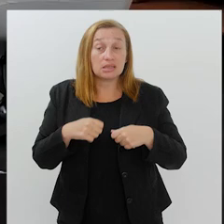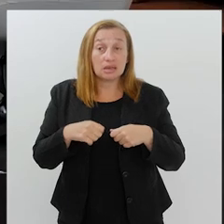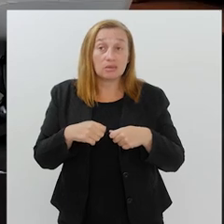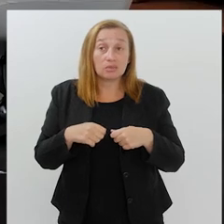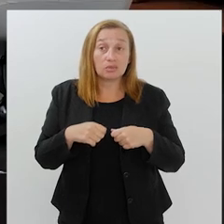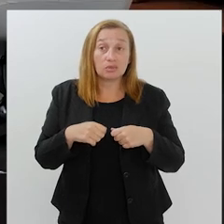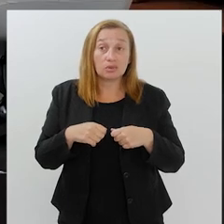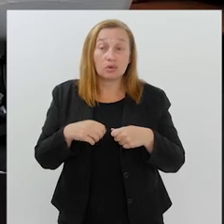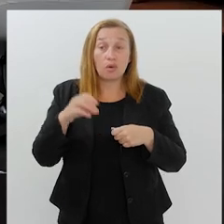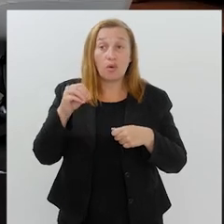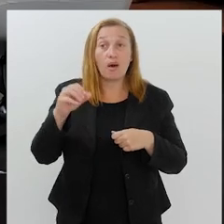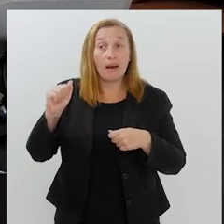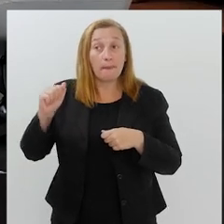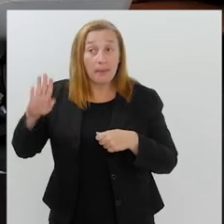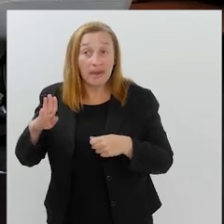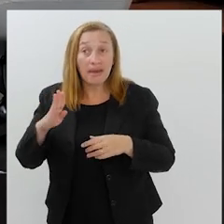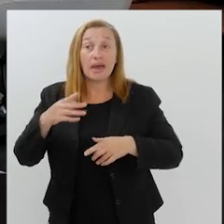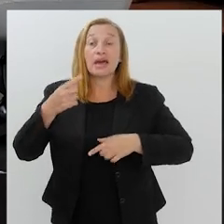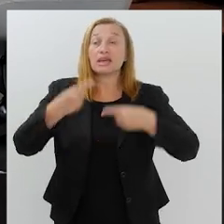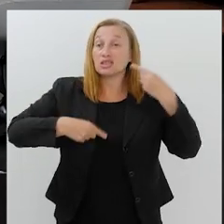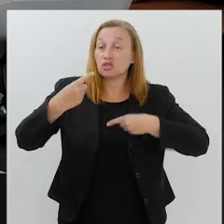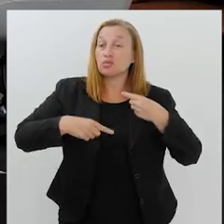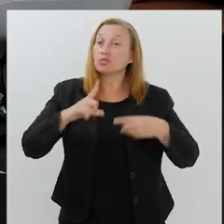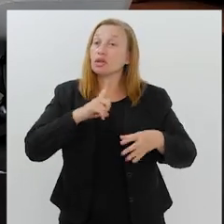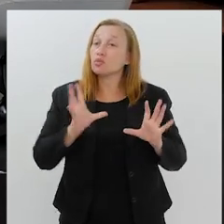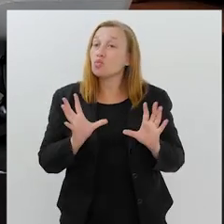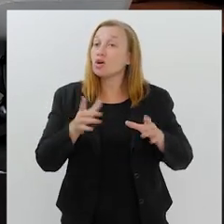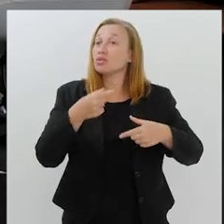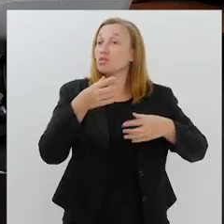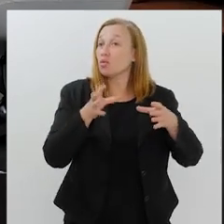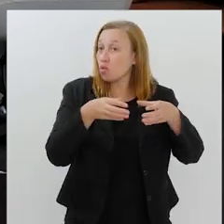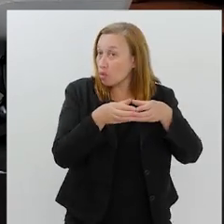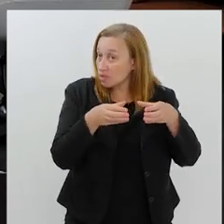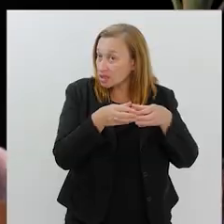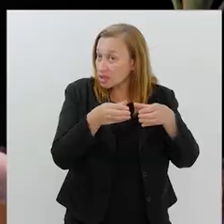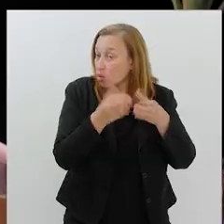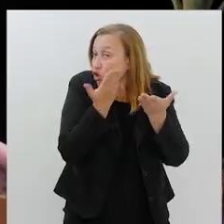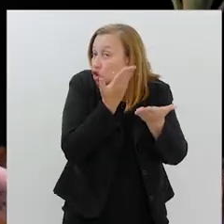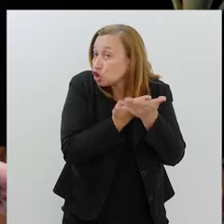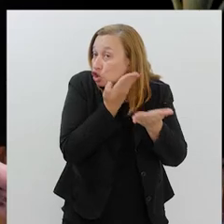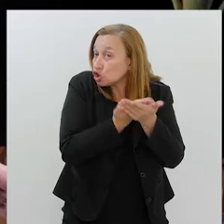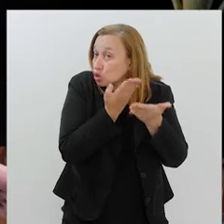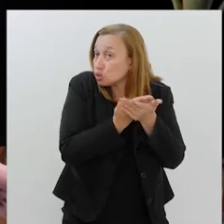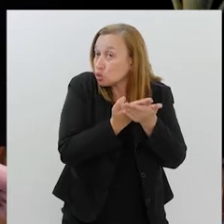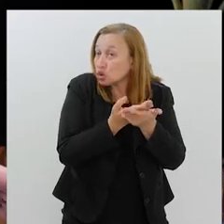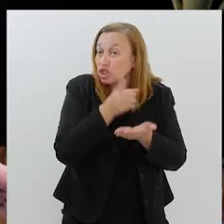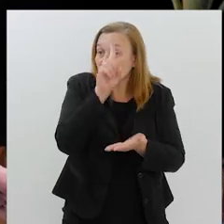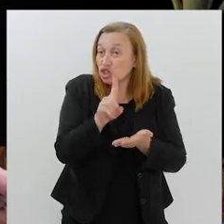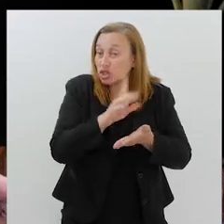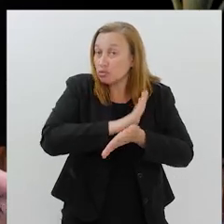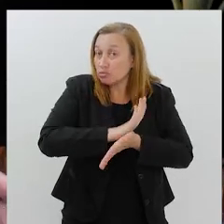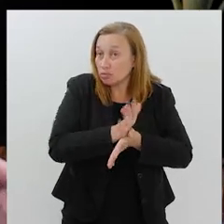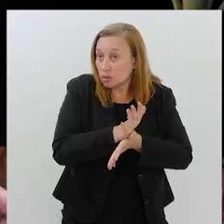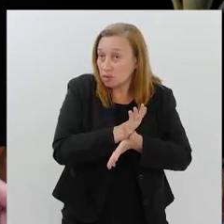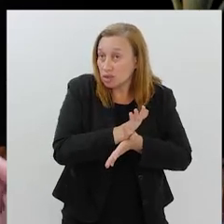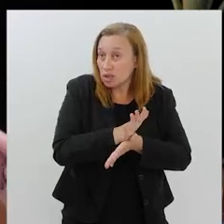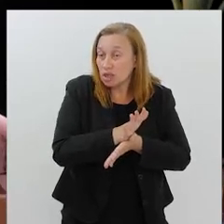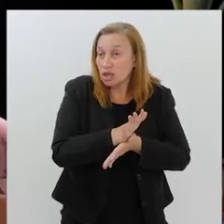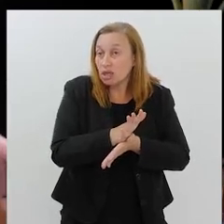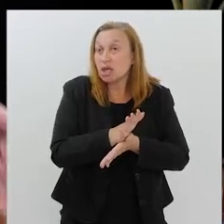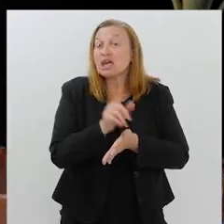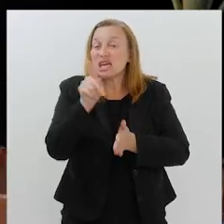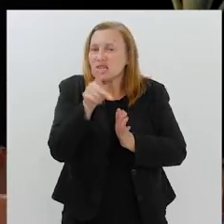levar pra ordem essa discussão nós temos agora uma comissão né uma comissão que estuda eh direito antidiscriminatório